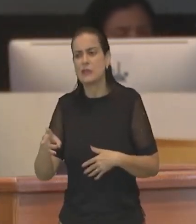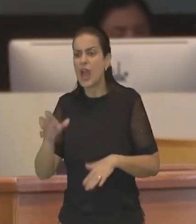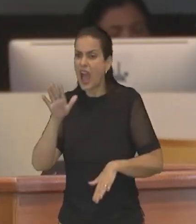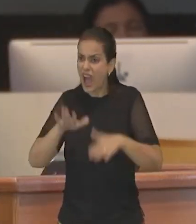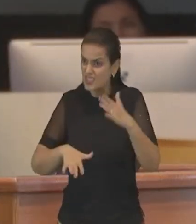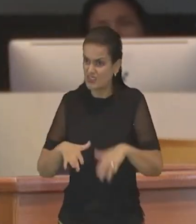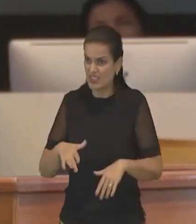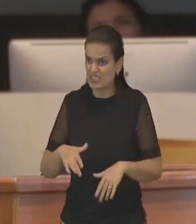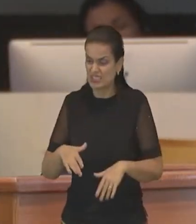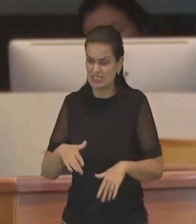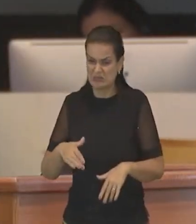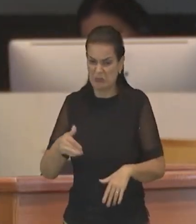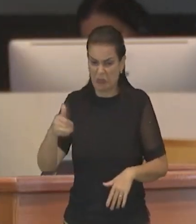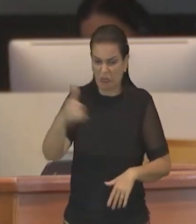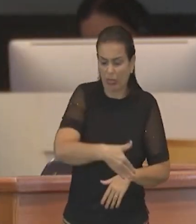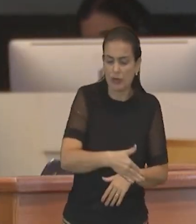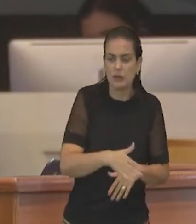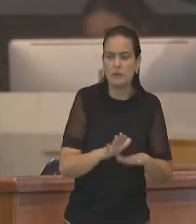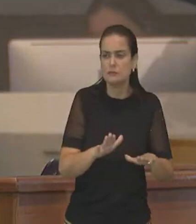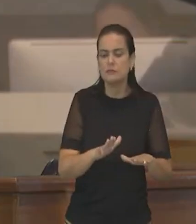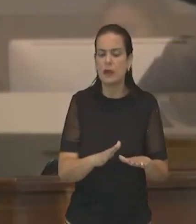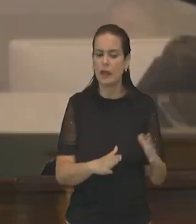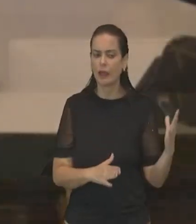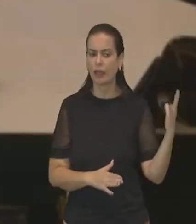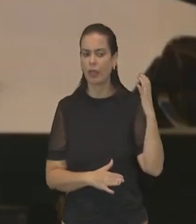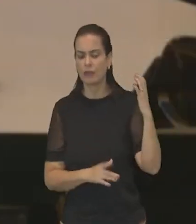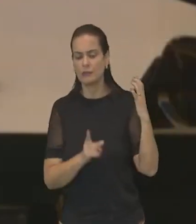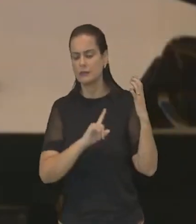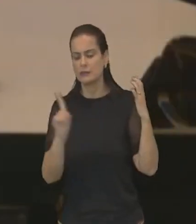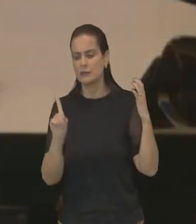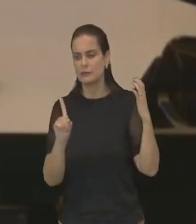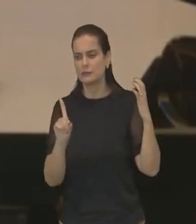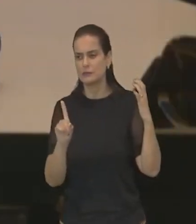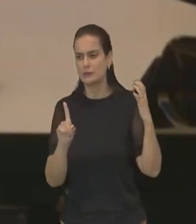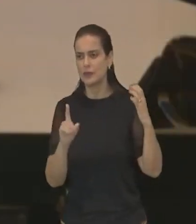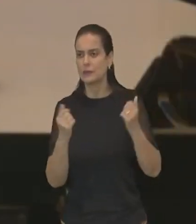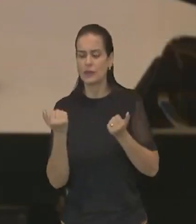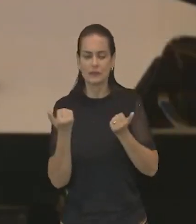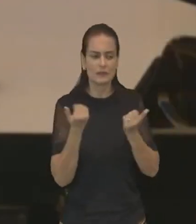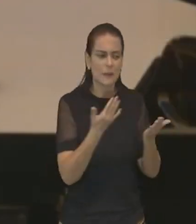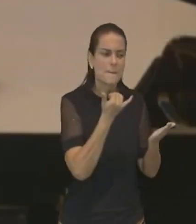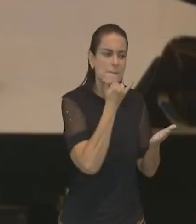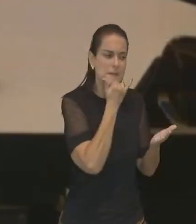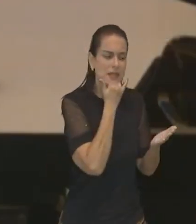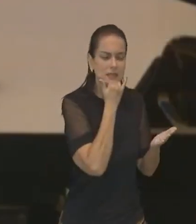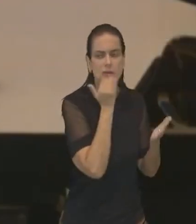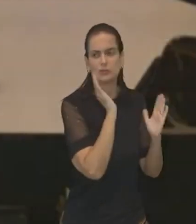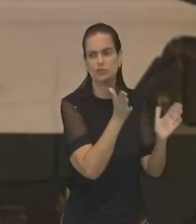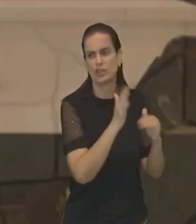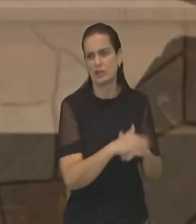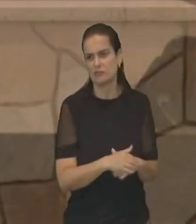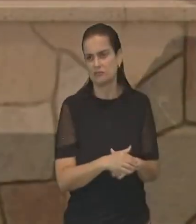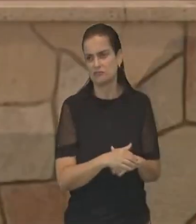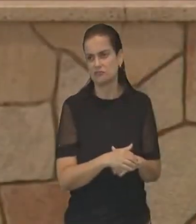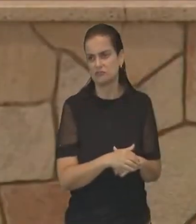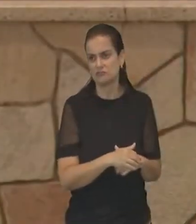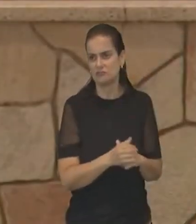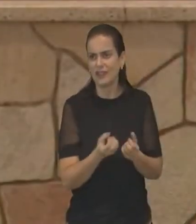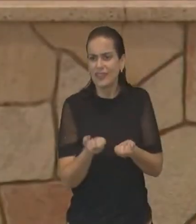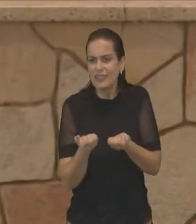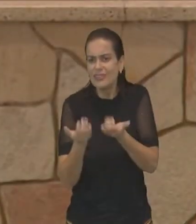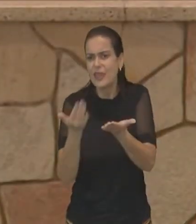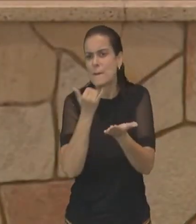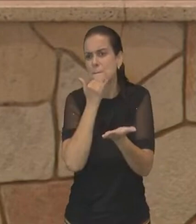tosco, mas aquilo não me afetava mais, porque eu tinha liberado perdão. Faça isso, querido, libere o